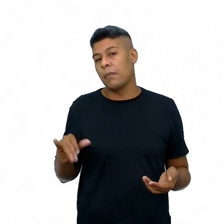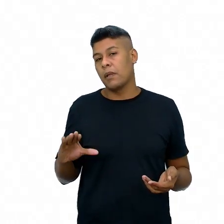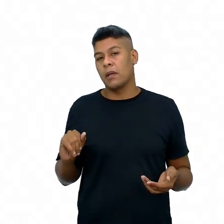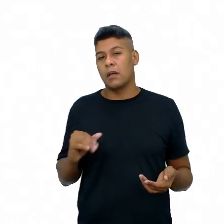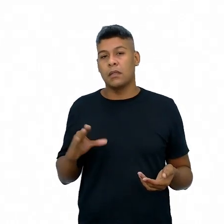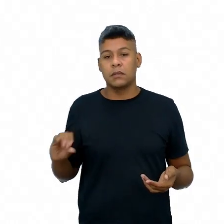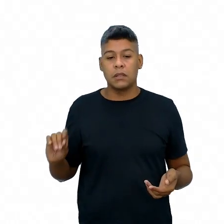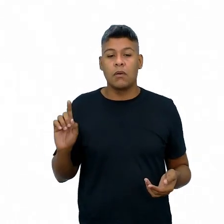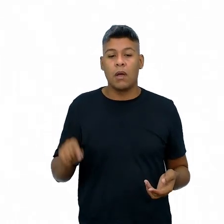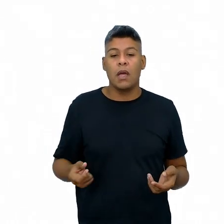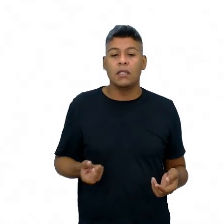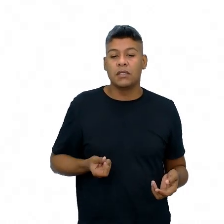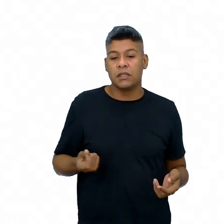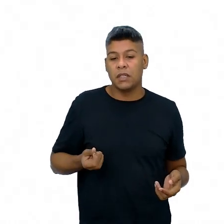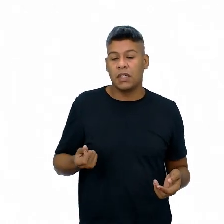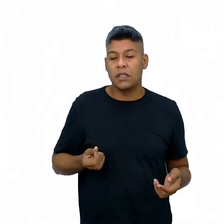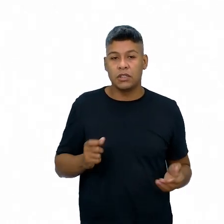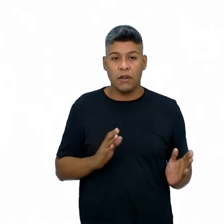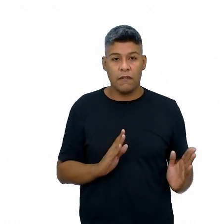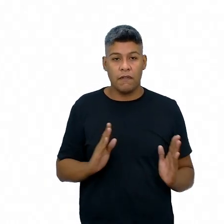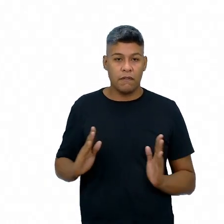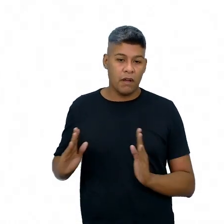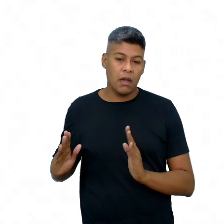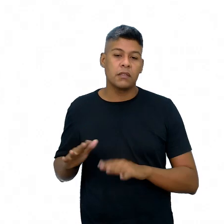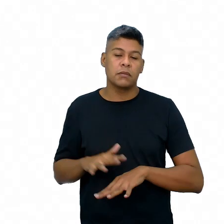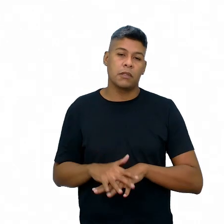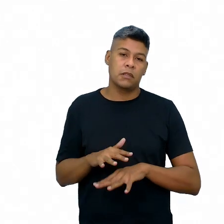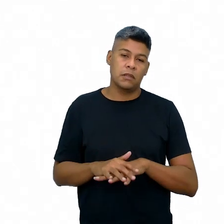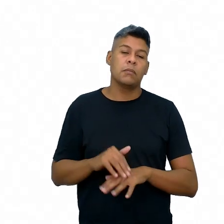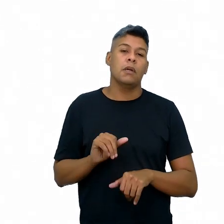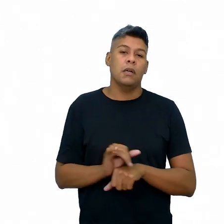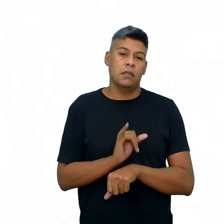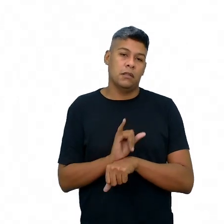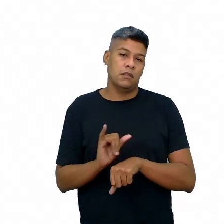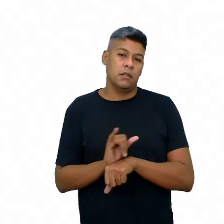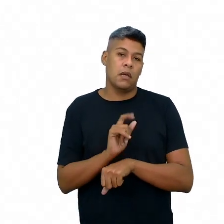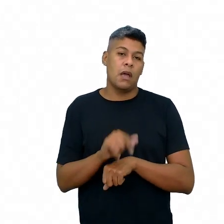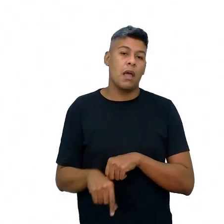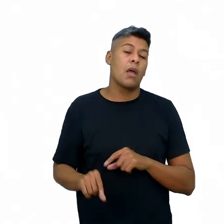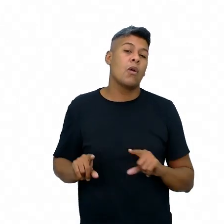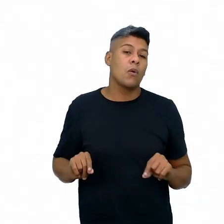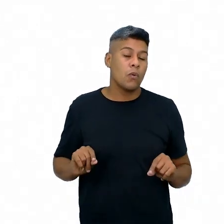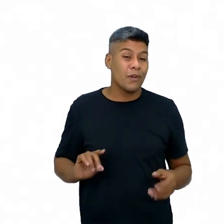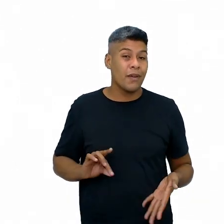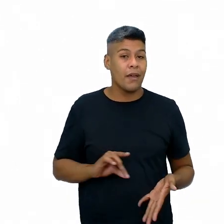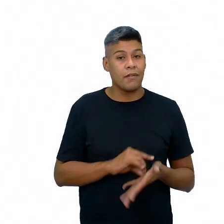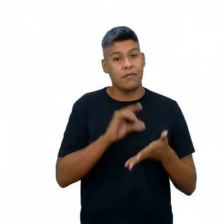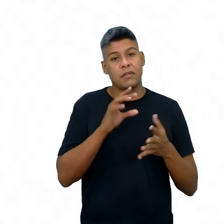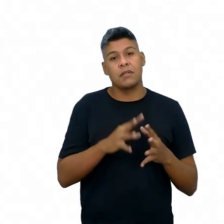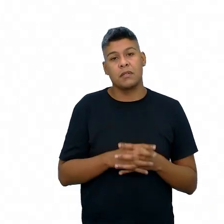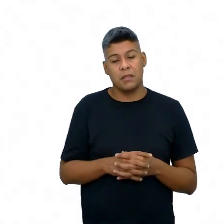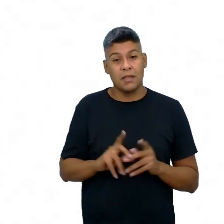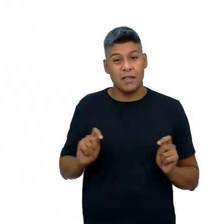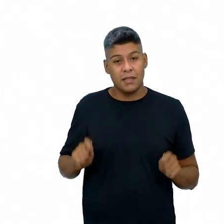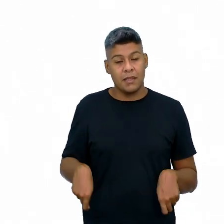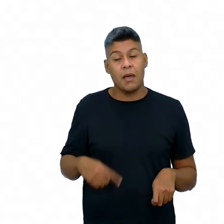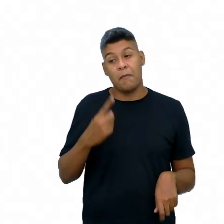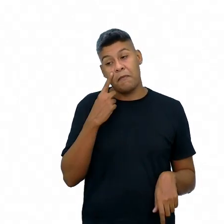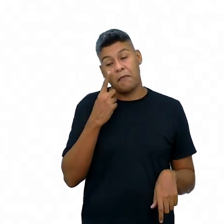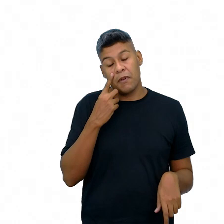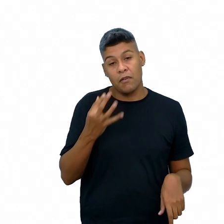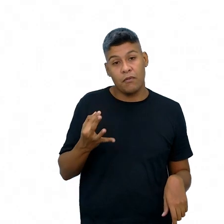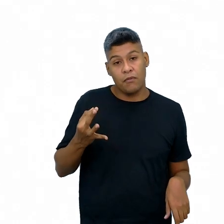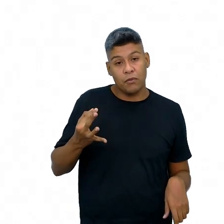que é a sexta fase da modelagem matemática. É a modelagem eficiente. Ela permite fazer